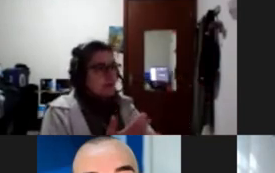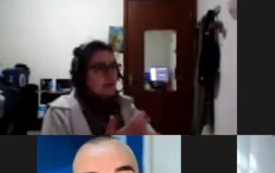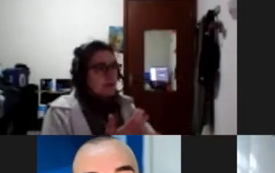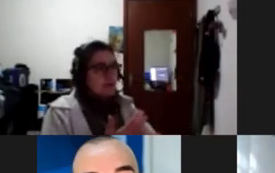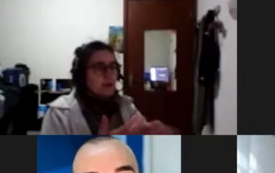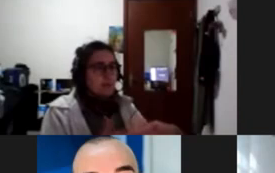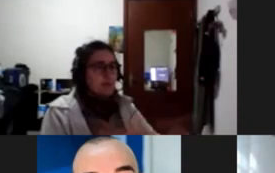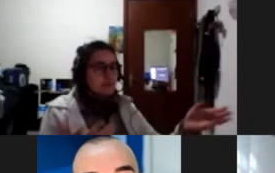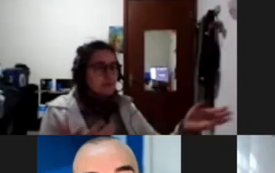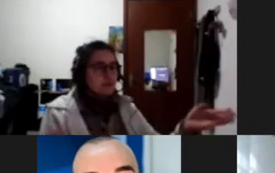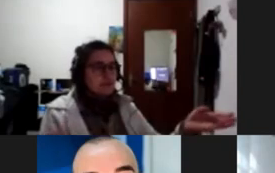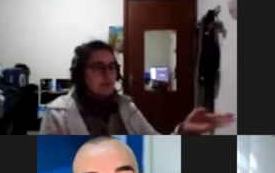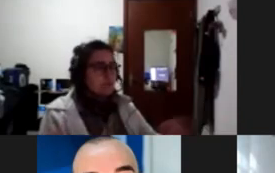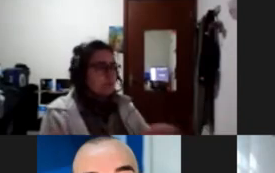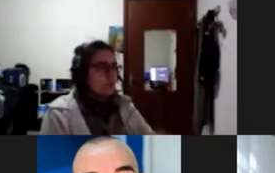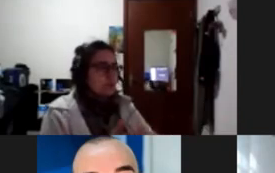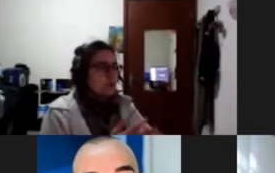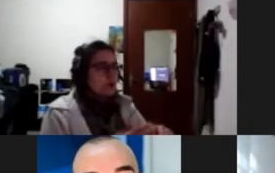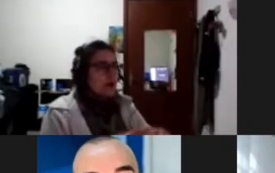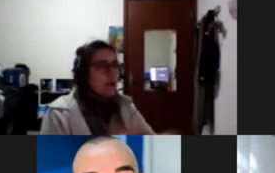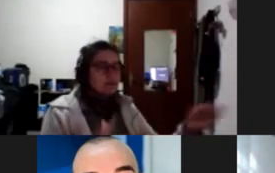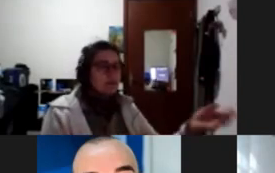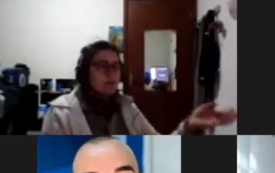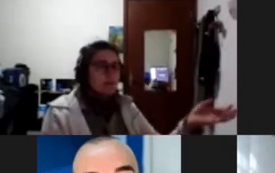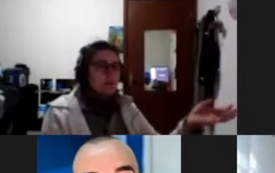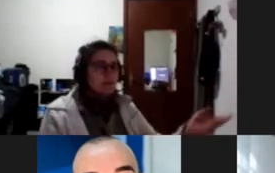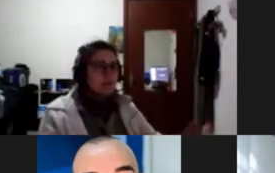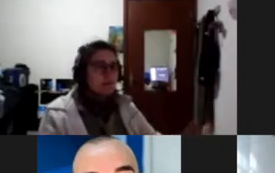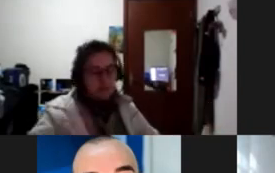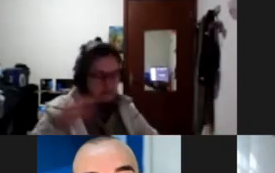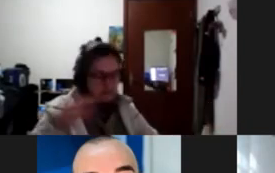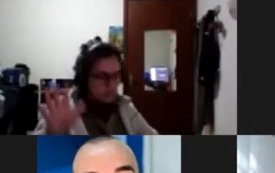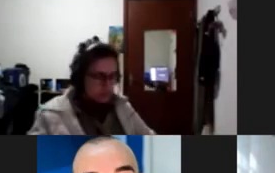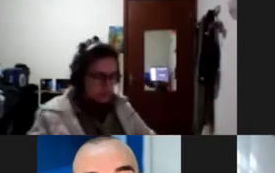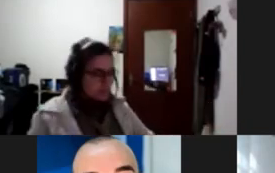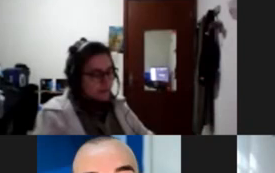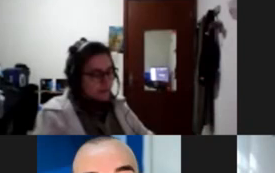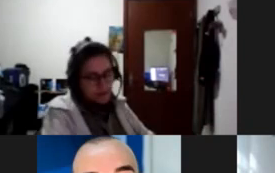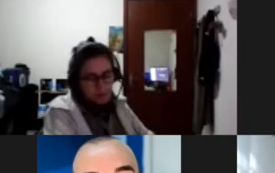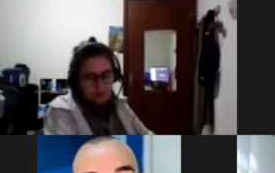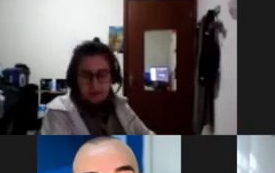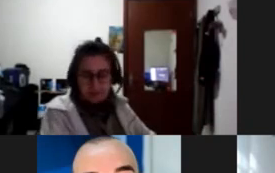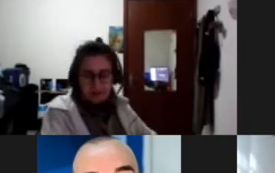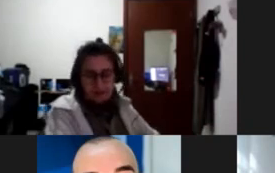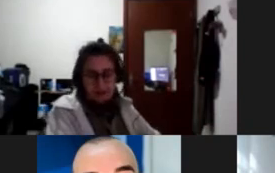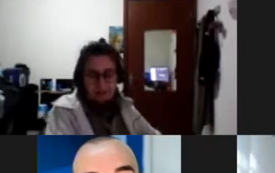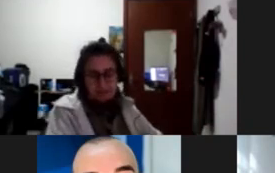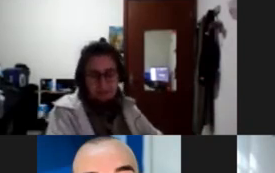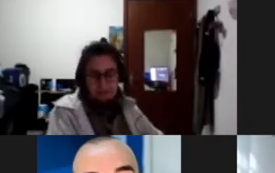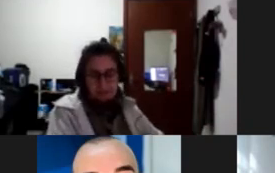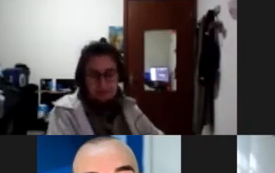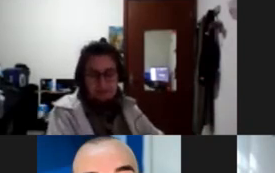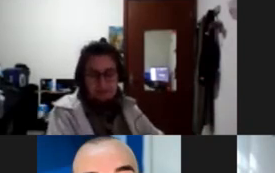o marido fica, né, pô, mas tu tá sempre com dor. Ah, mas tu, não parece que tu... Essa história é toda. E aí, agora, falei para ela, e ela